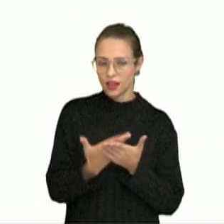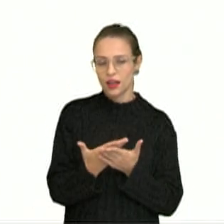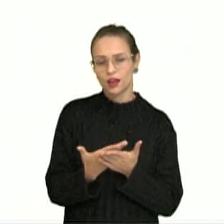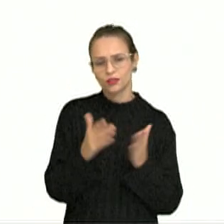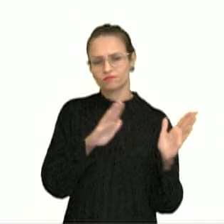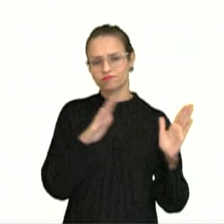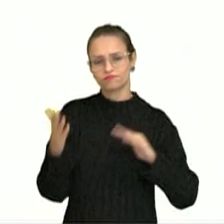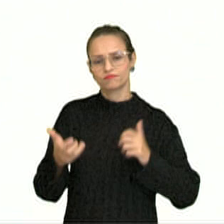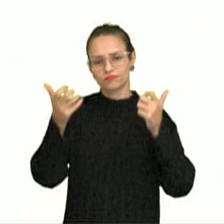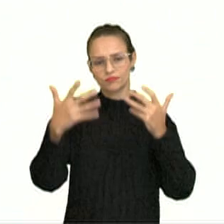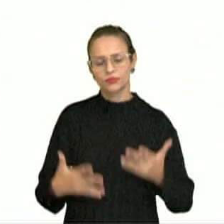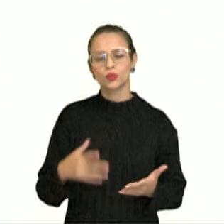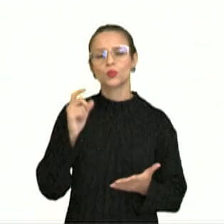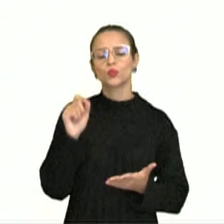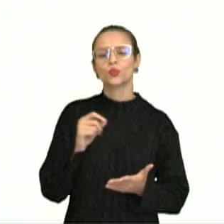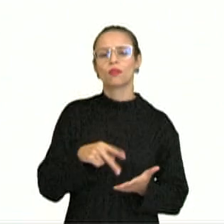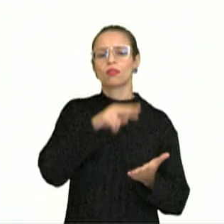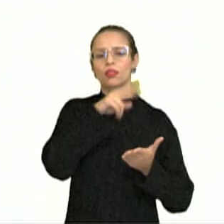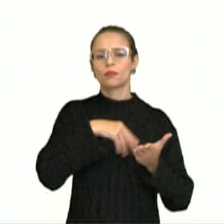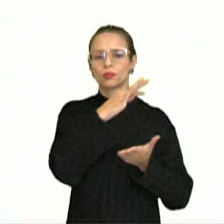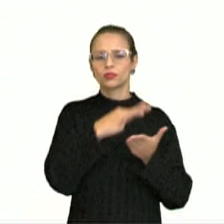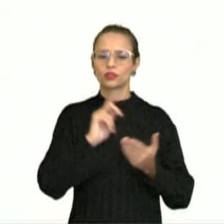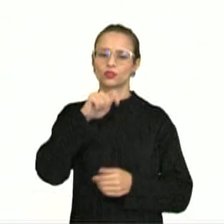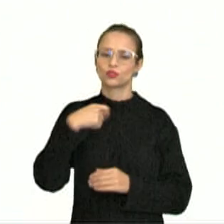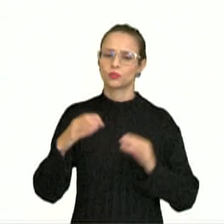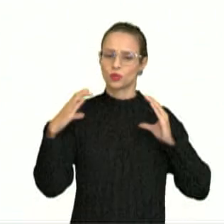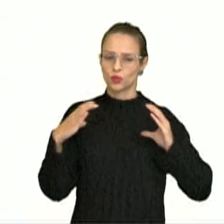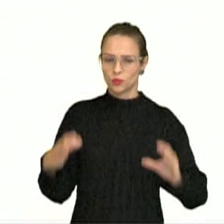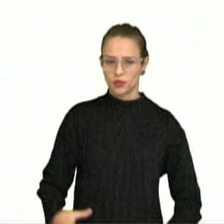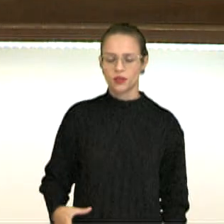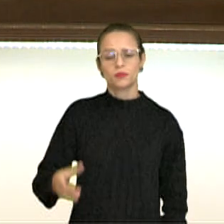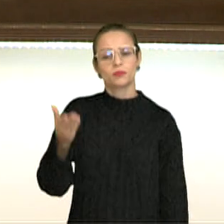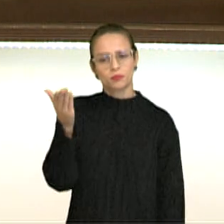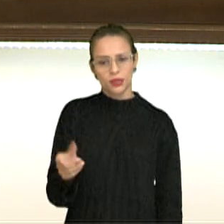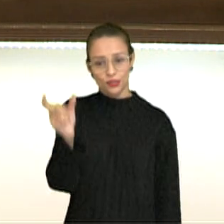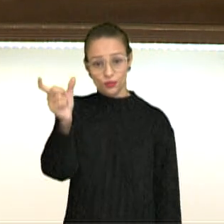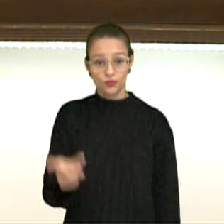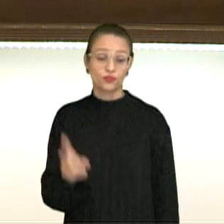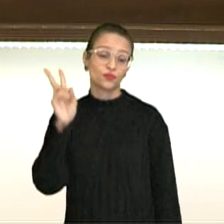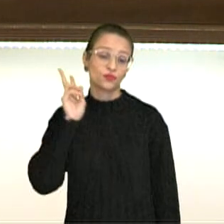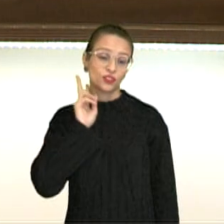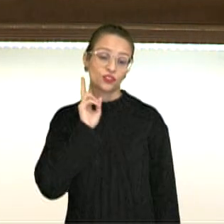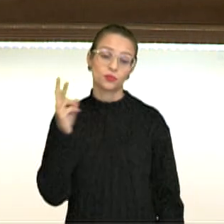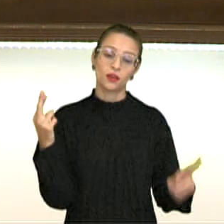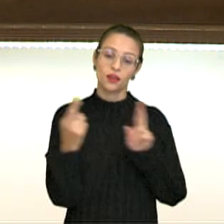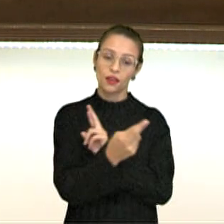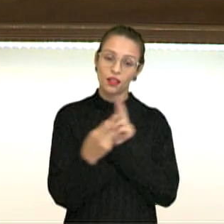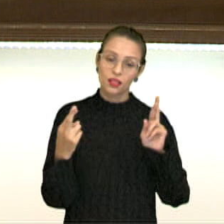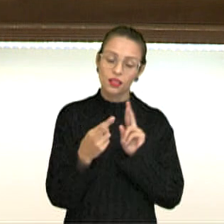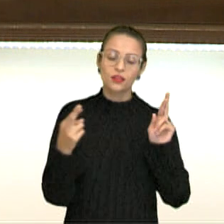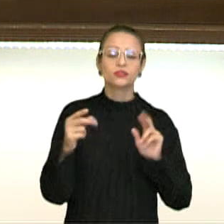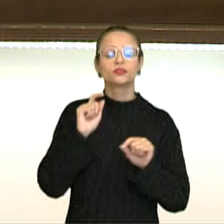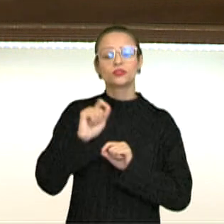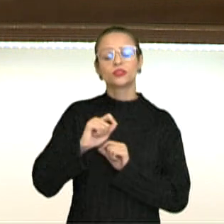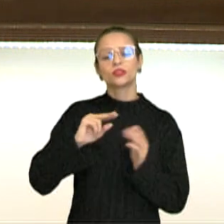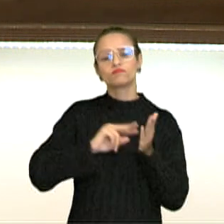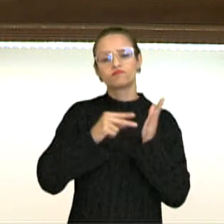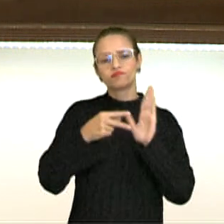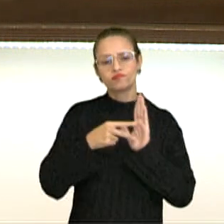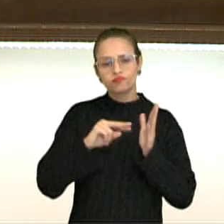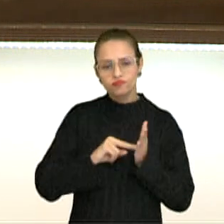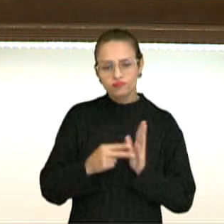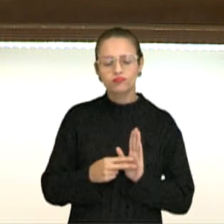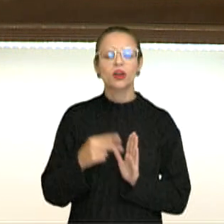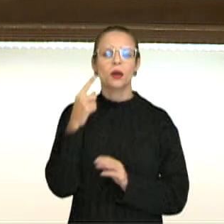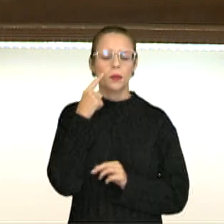nós lemos uma reportagem sobre o comportamento de vítima diante da vida, estabelecemos relações lógico-discursivas, reconhecemos